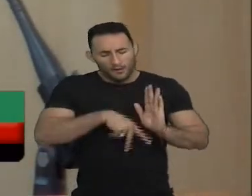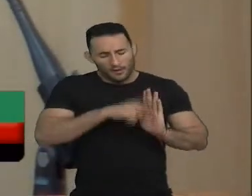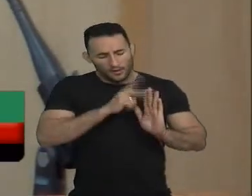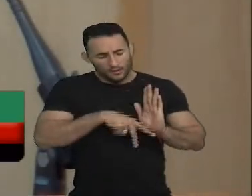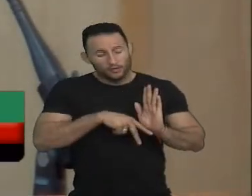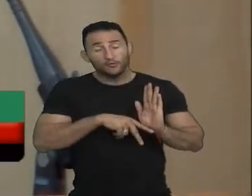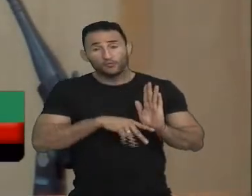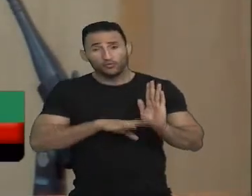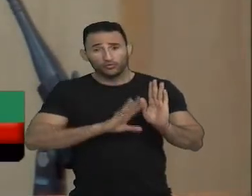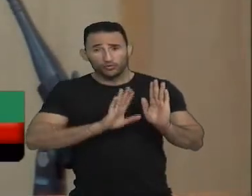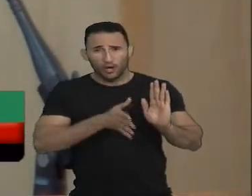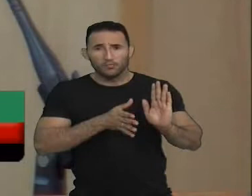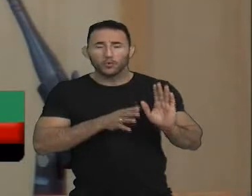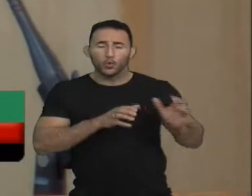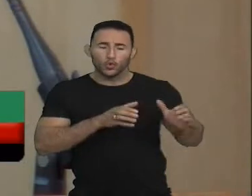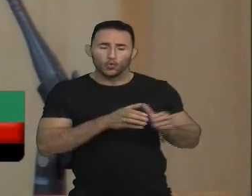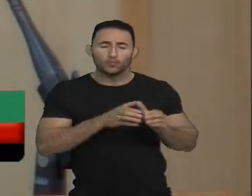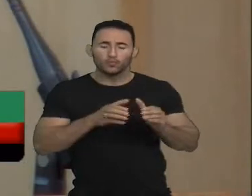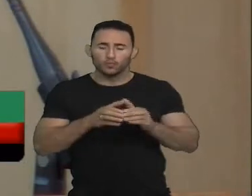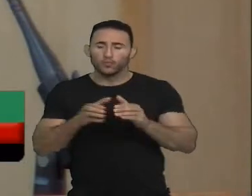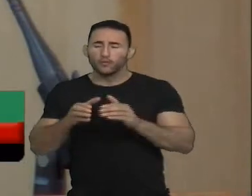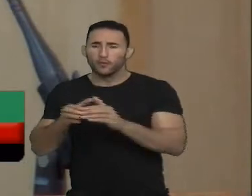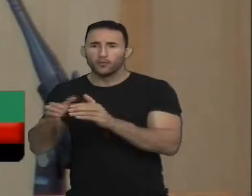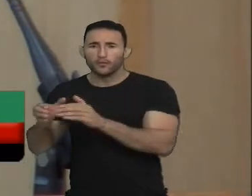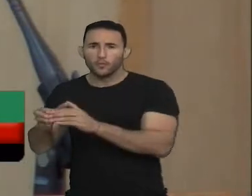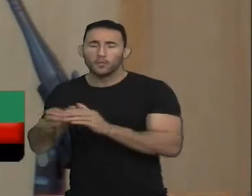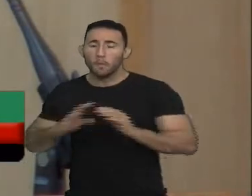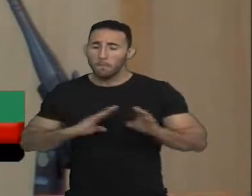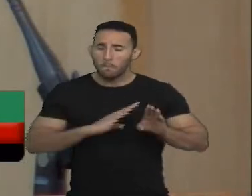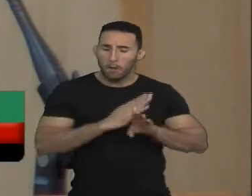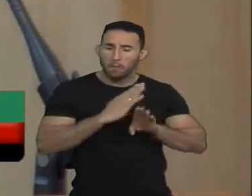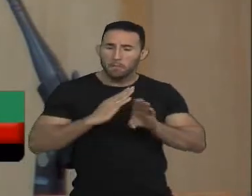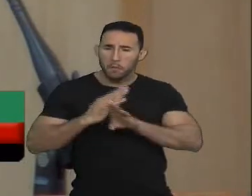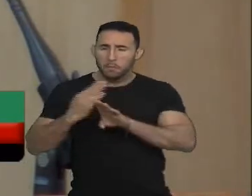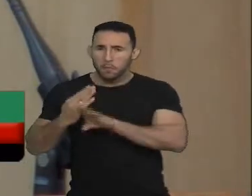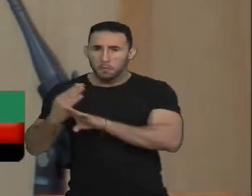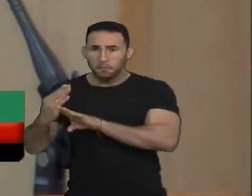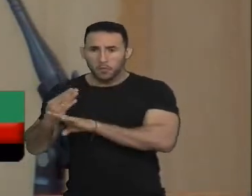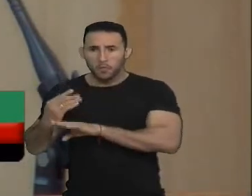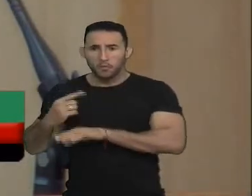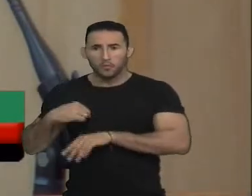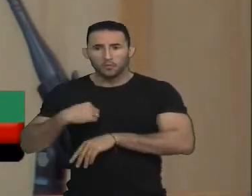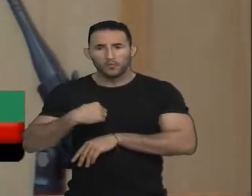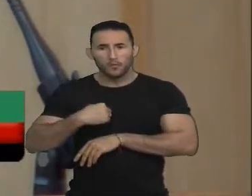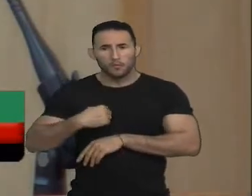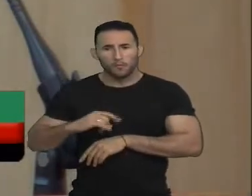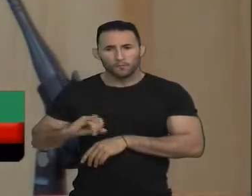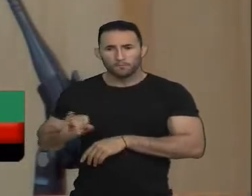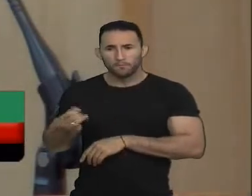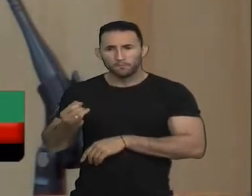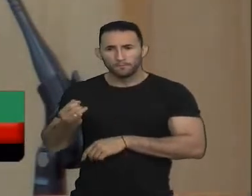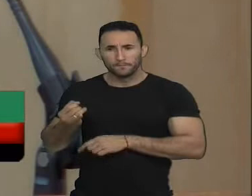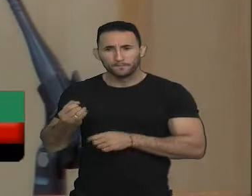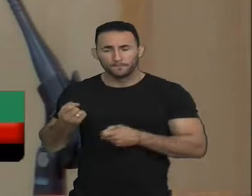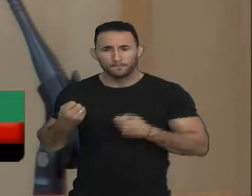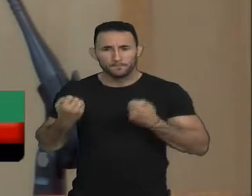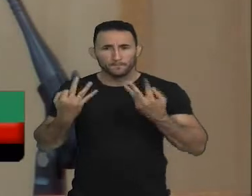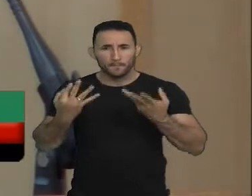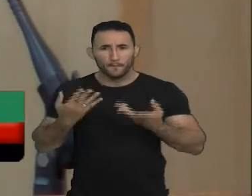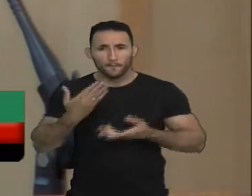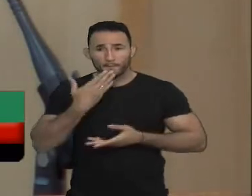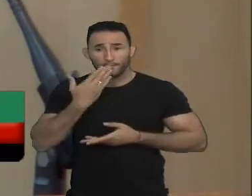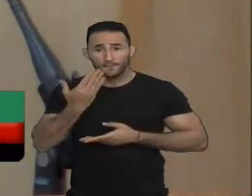por todas as comissões, na qual eu agradeço, usando dessa fala quando eu pedi o voto